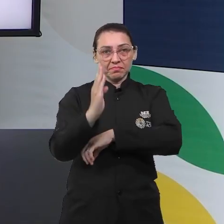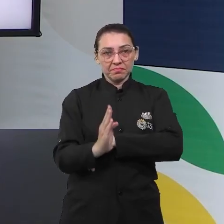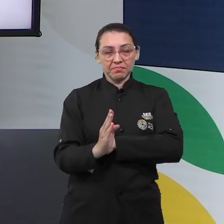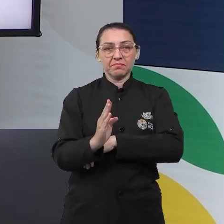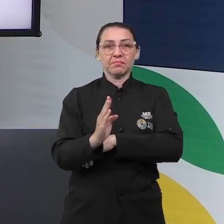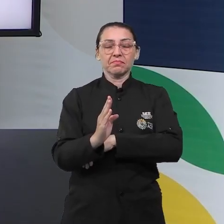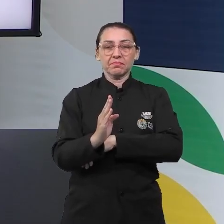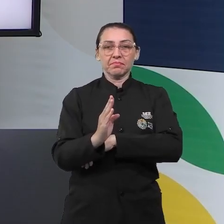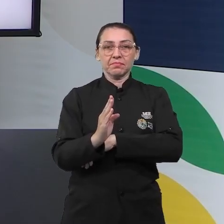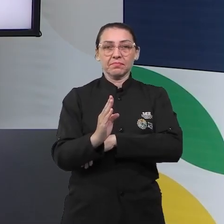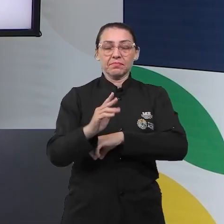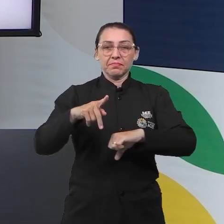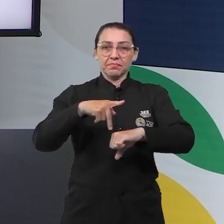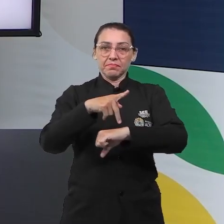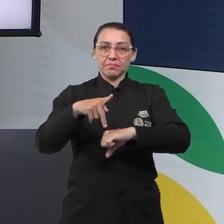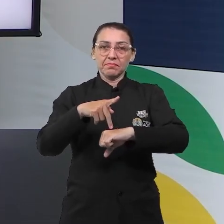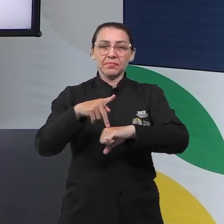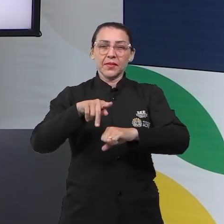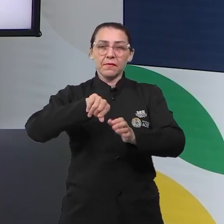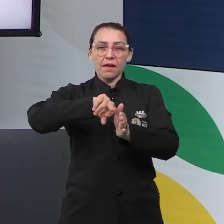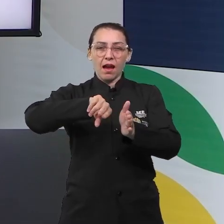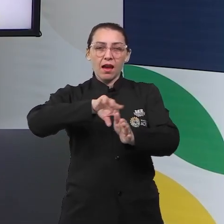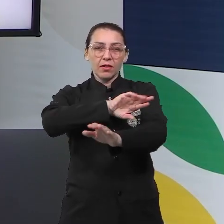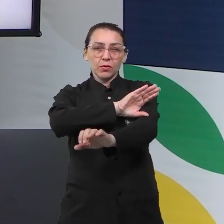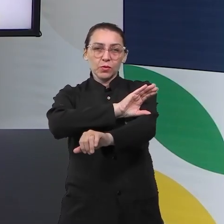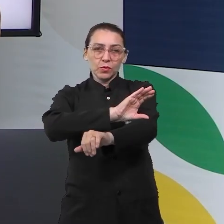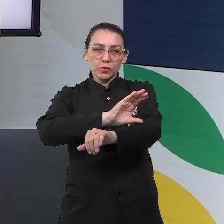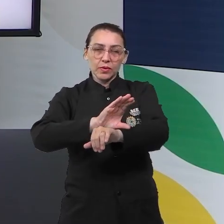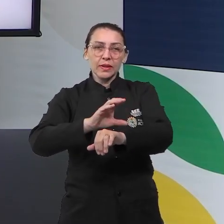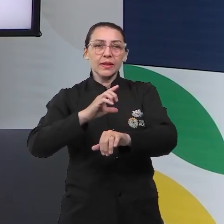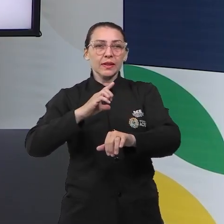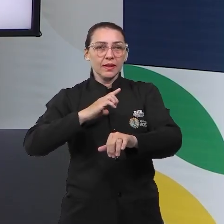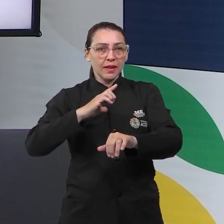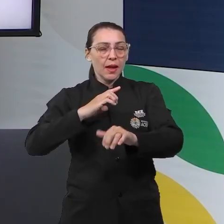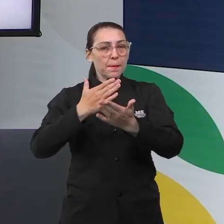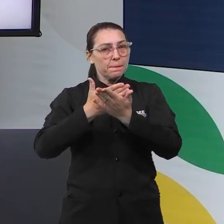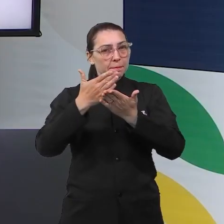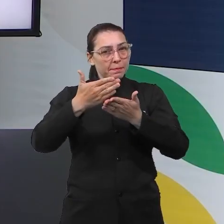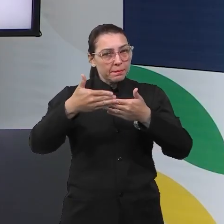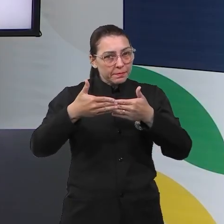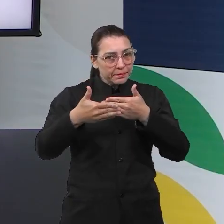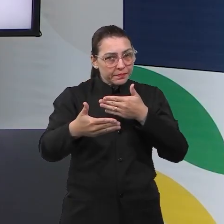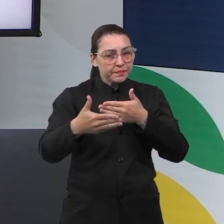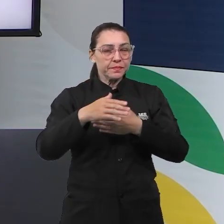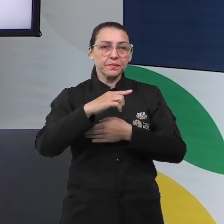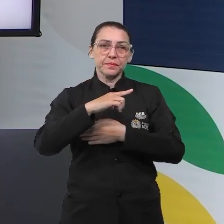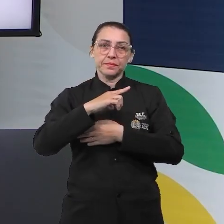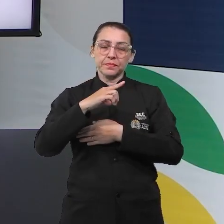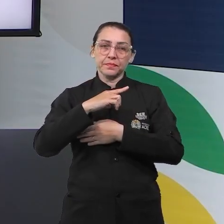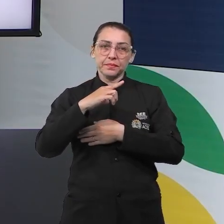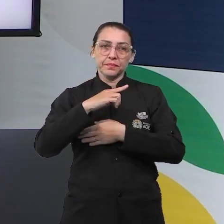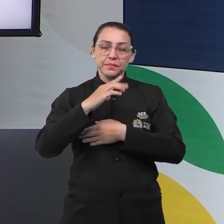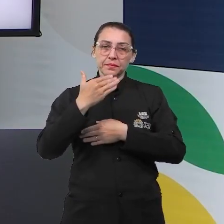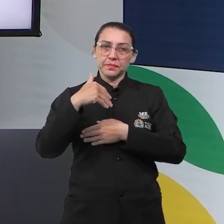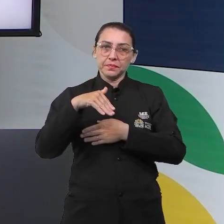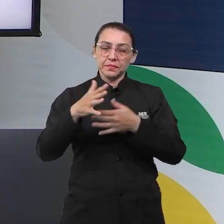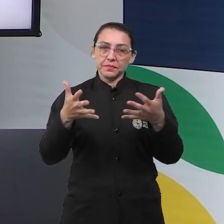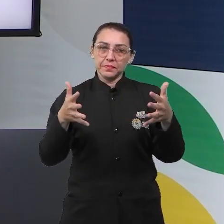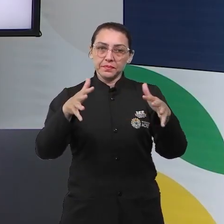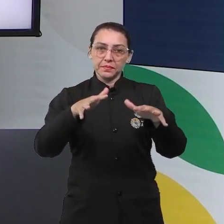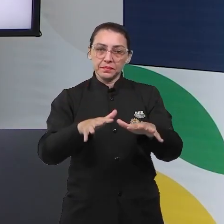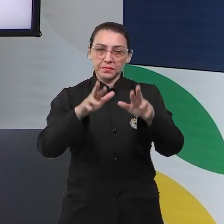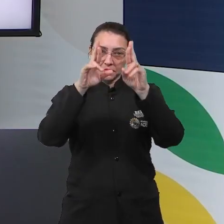país multicultural e que precisa, a partir deste multiculturalismo aí, ter mais